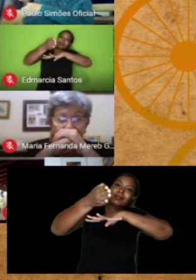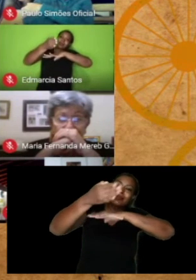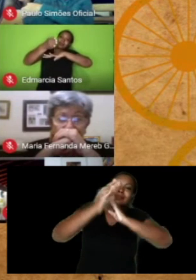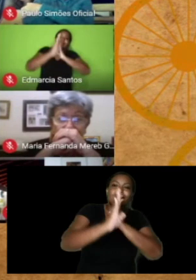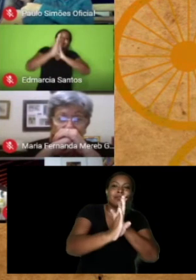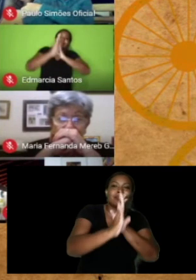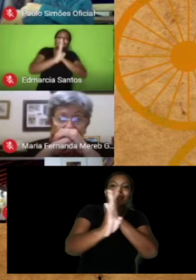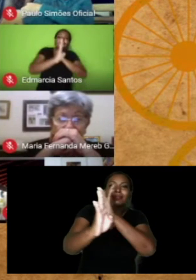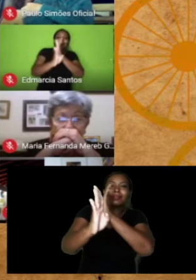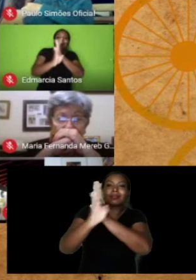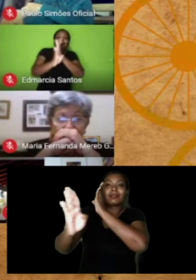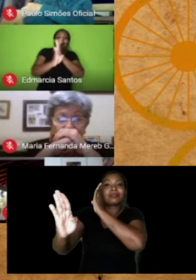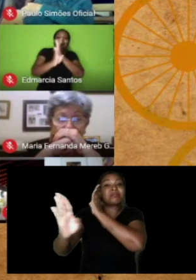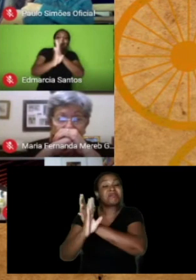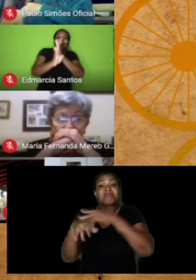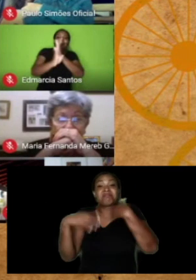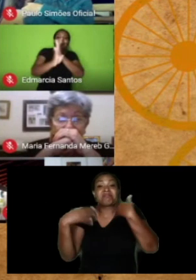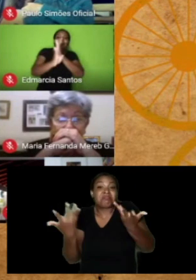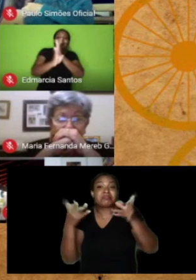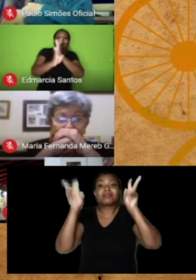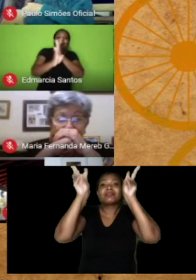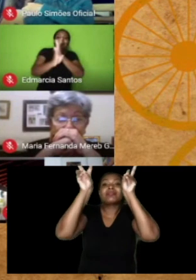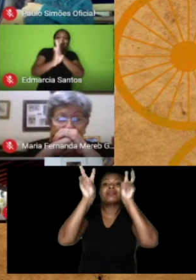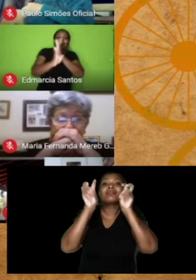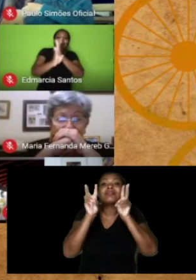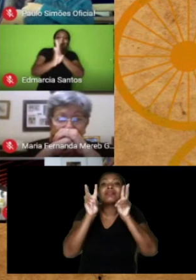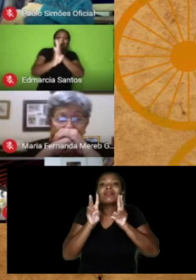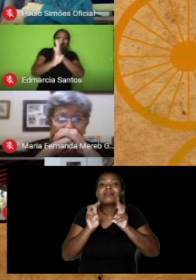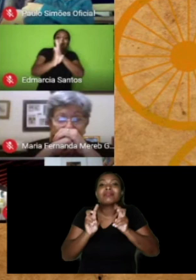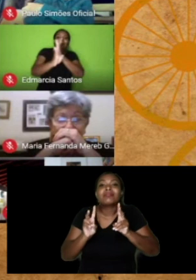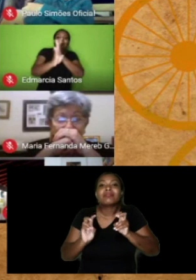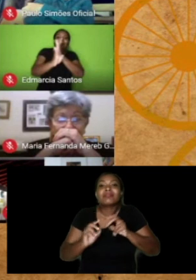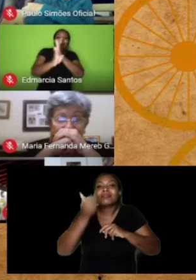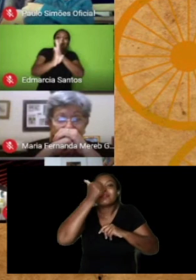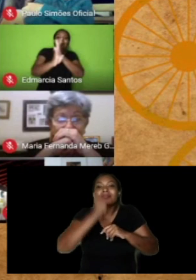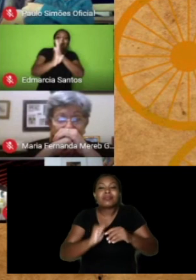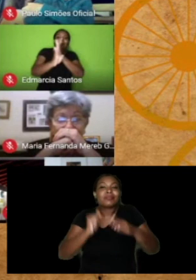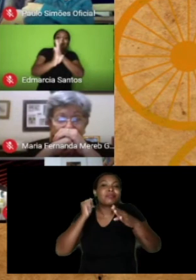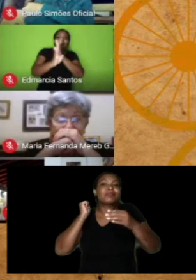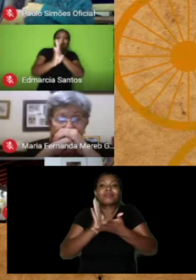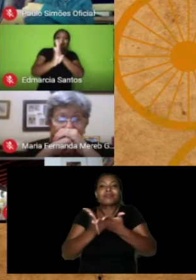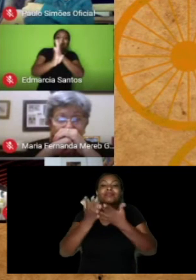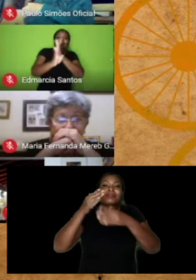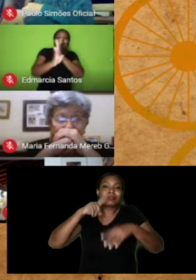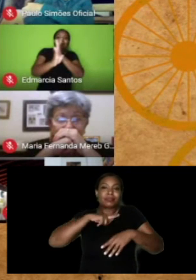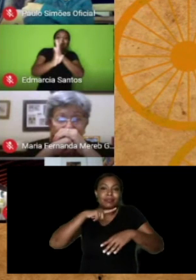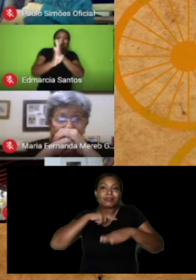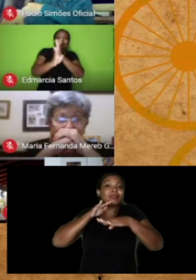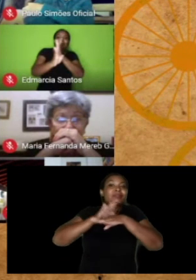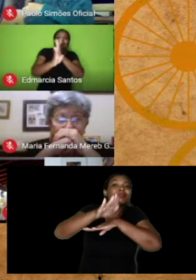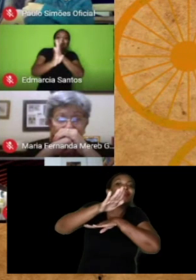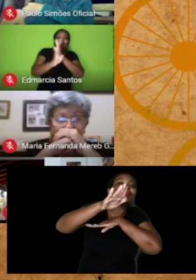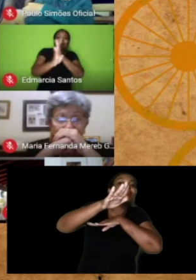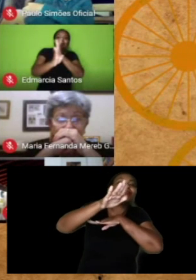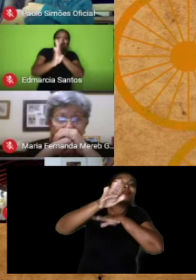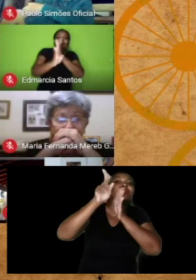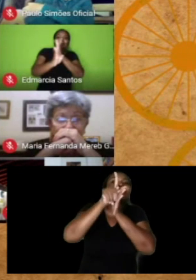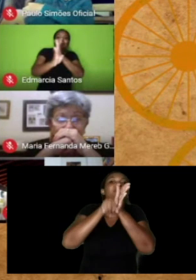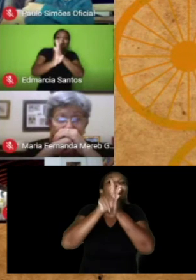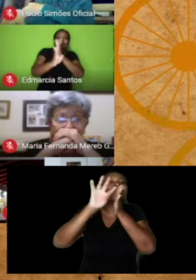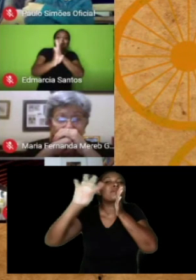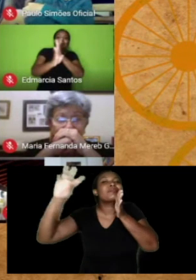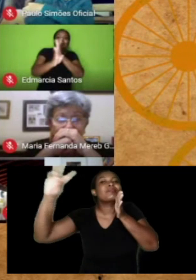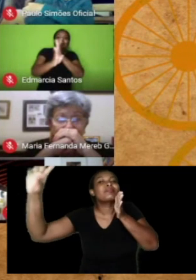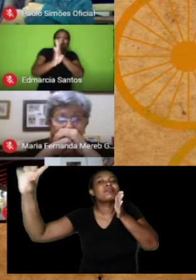Nós, por algum motivo, fomos ou somos atravessados pelo trem.